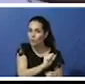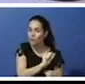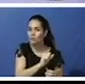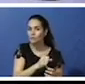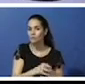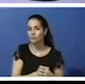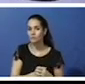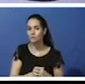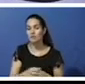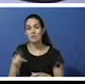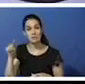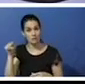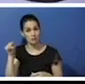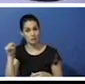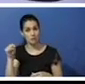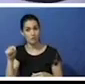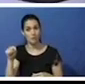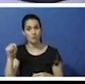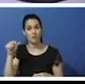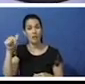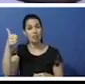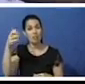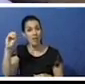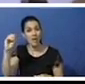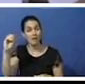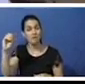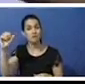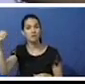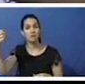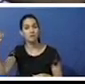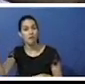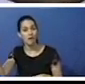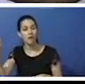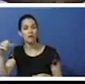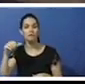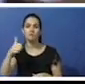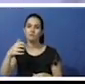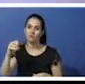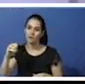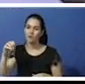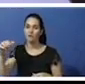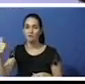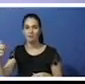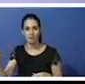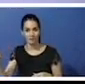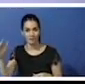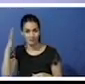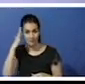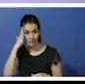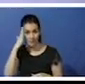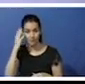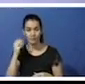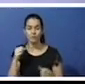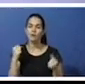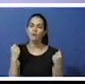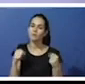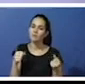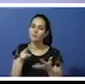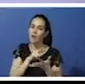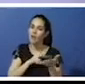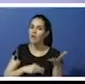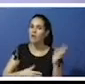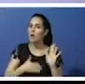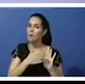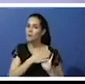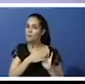diante. E aqui, se eu comecei colocando 10 livros aqui, eu vou agrupar de 10 em 10. Então, eu tenho que ler a proposta do exercício